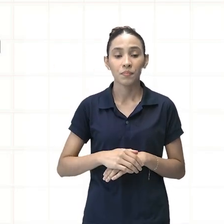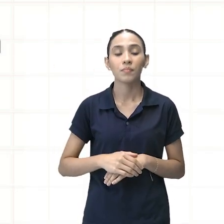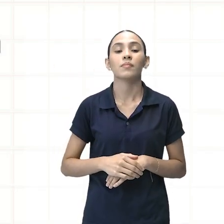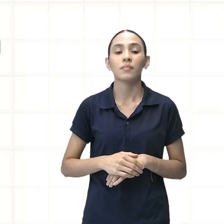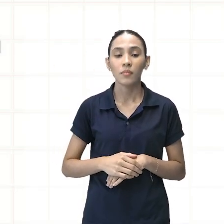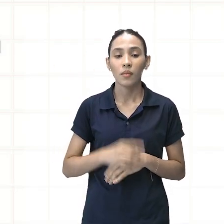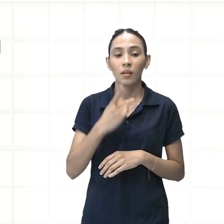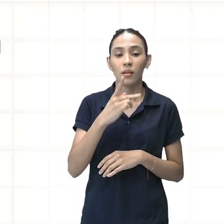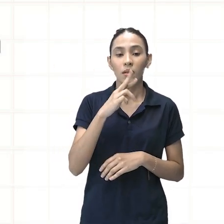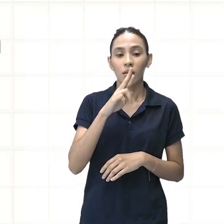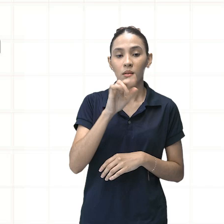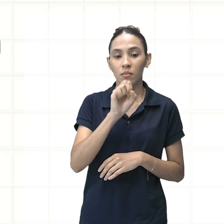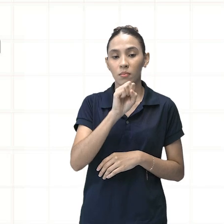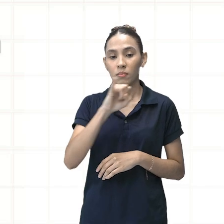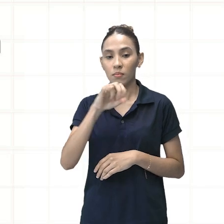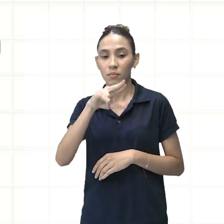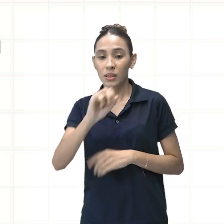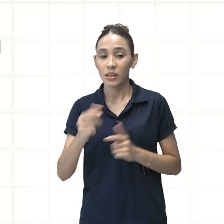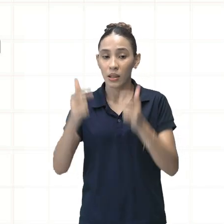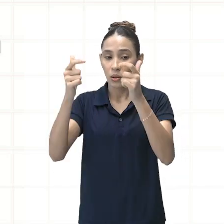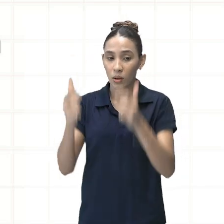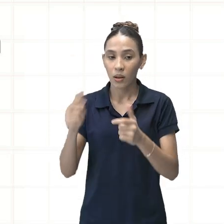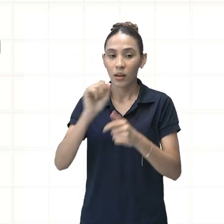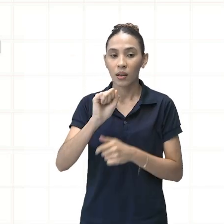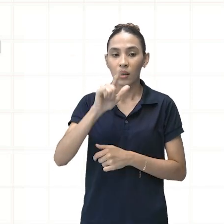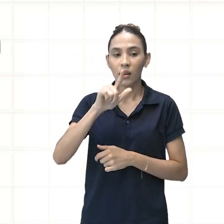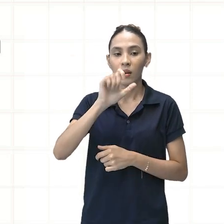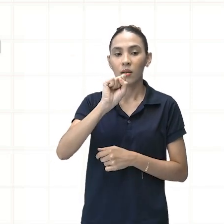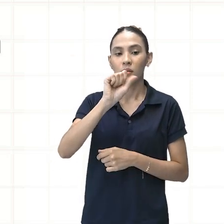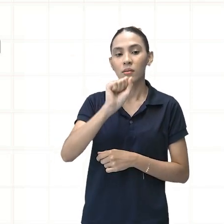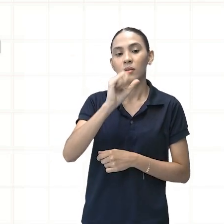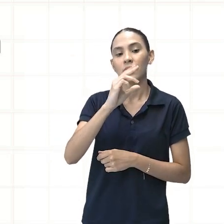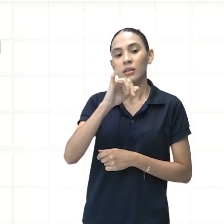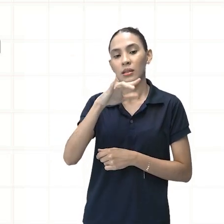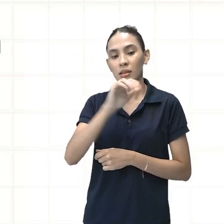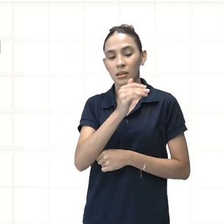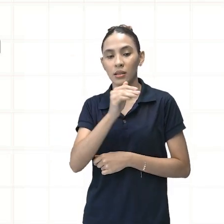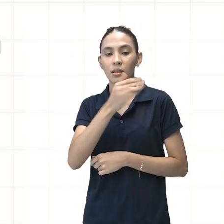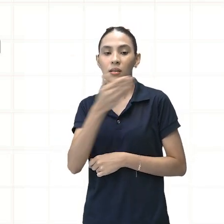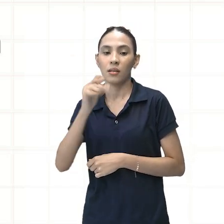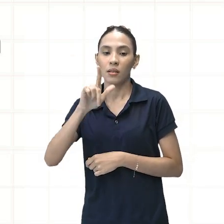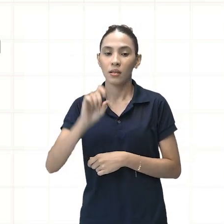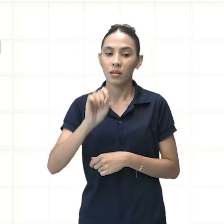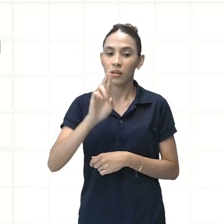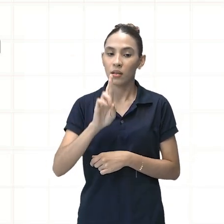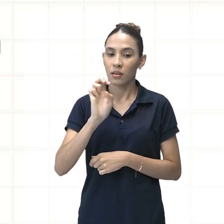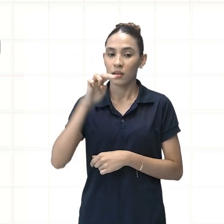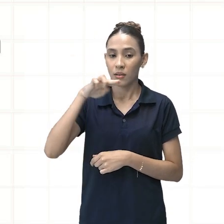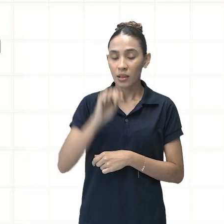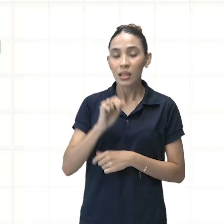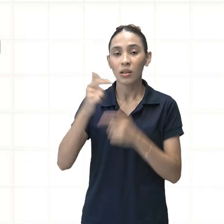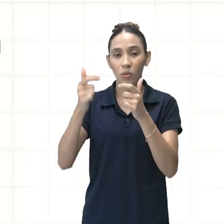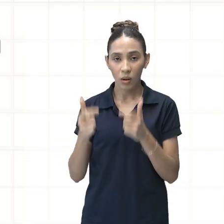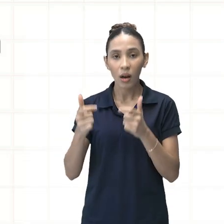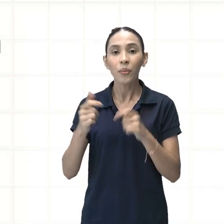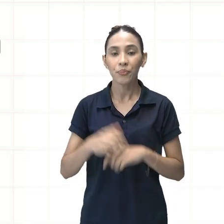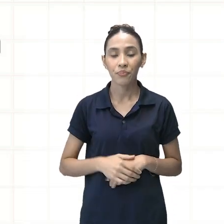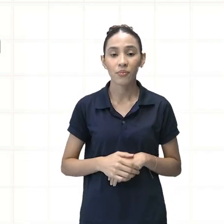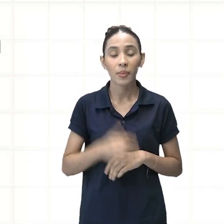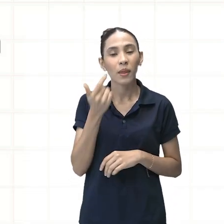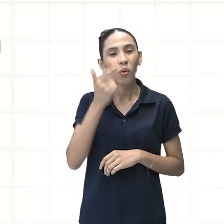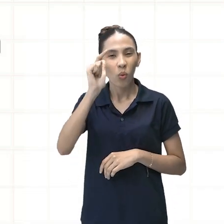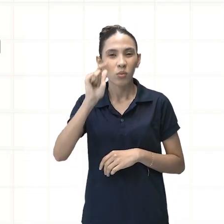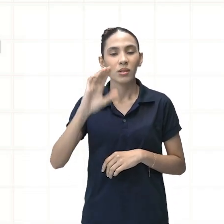vai anexar o território da Alsácia-Lorena ao seu território, certo?